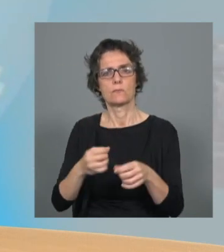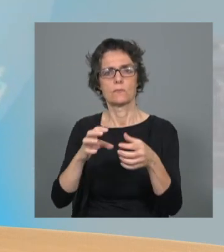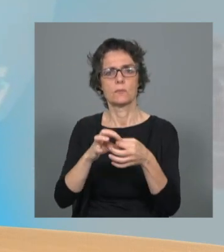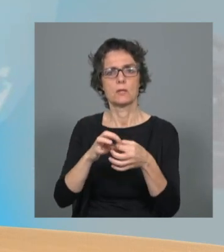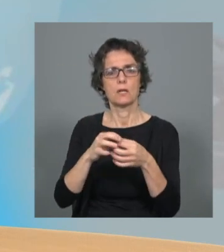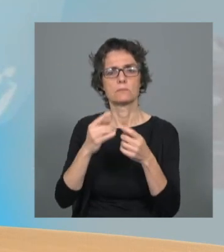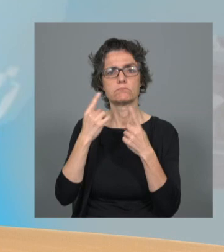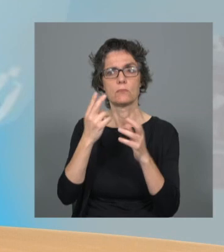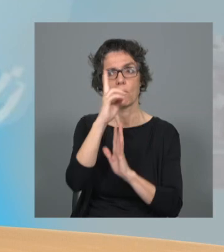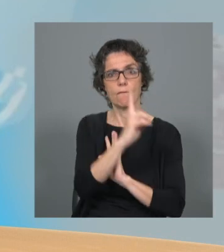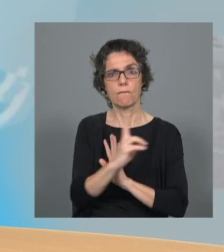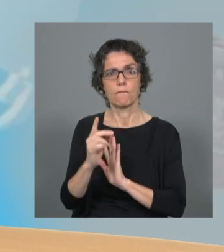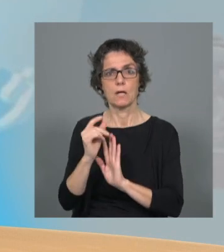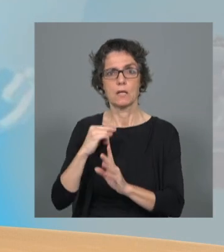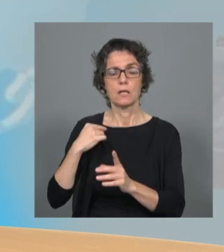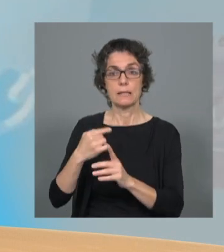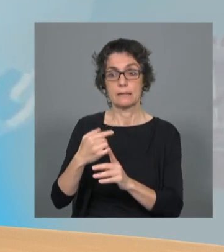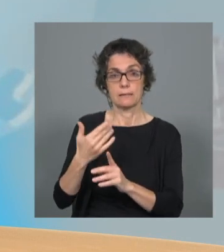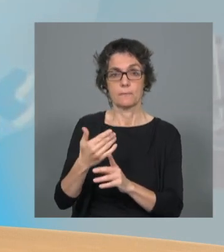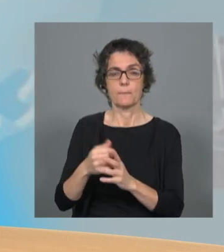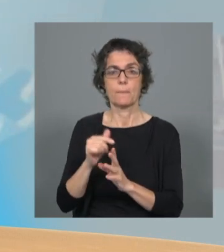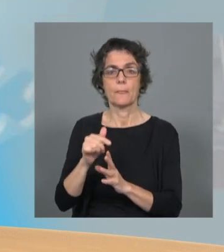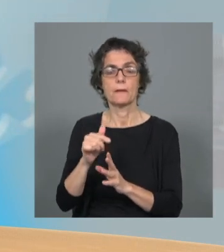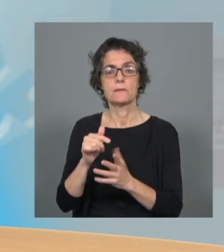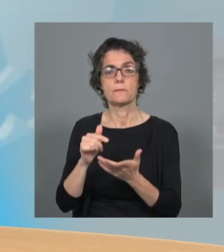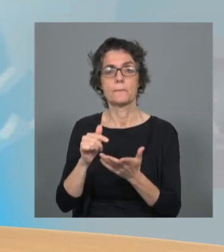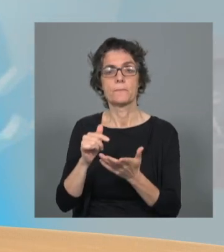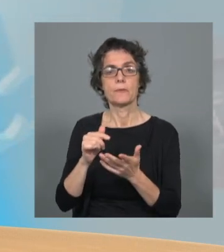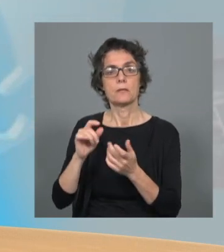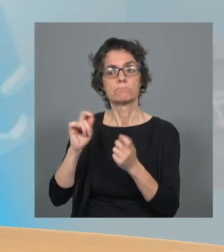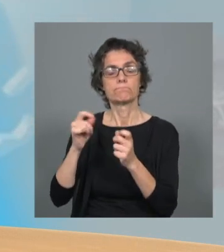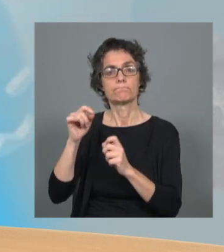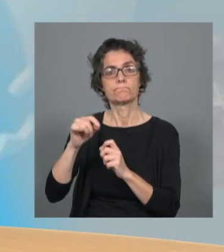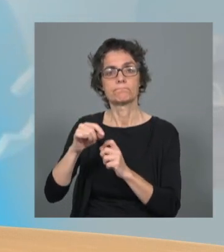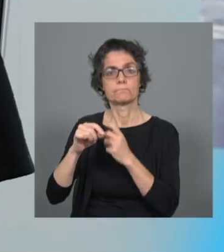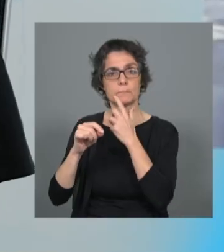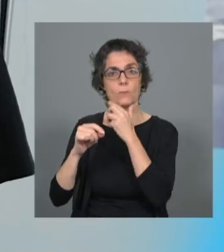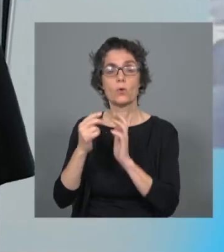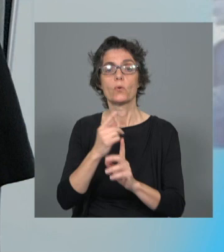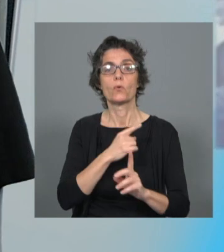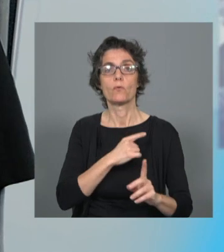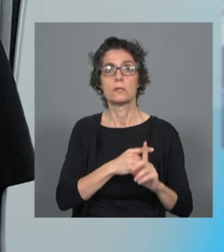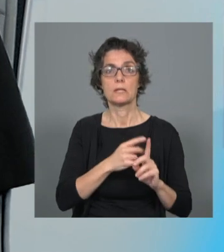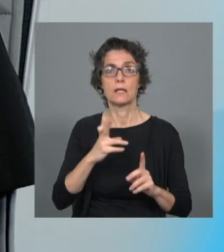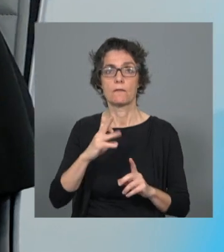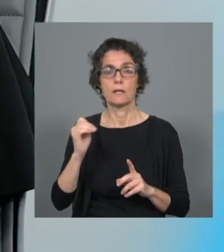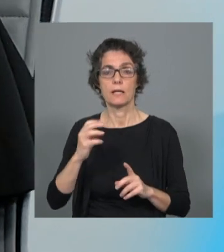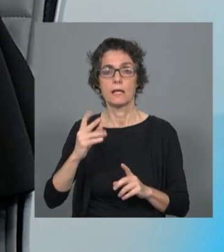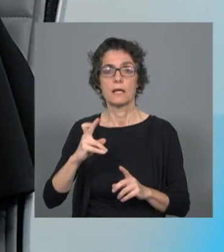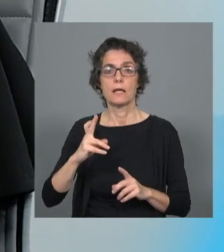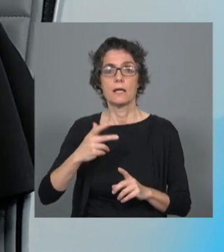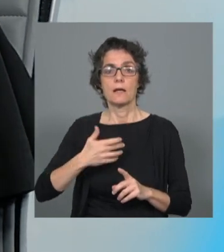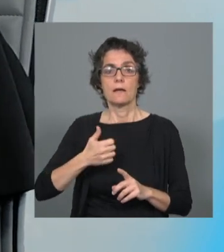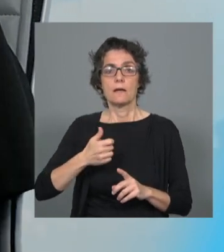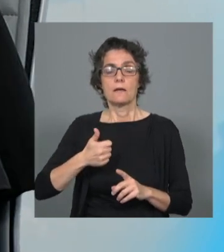pelo Vaticano na última semana. Um tema para a nossa conversa com o franciscano Frei Fabrício. Muito boa tarde. Obrigado